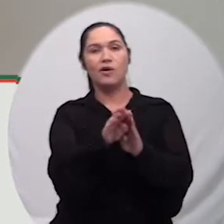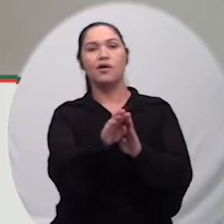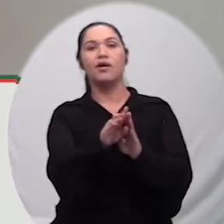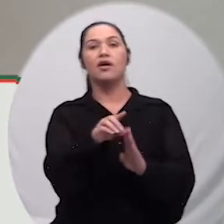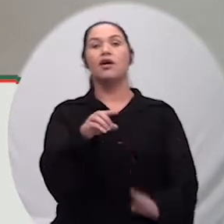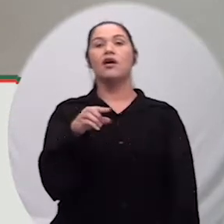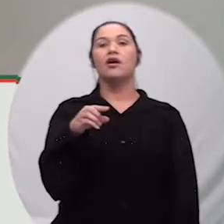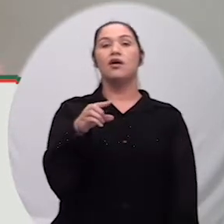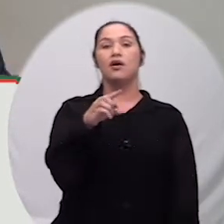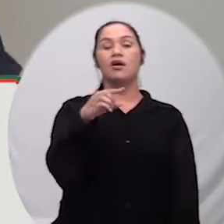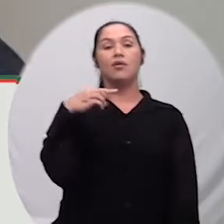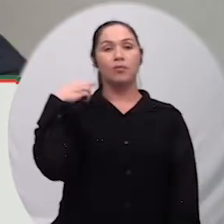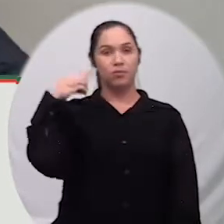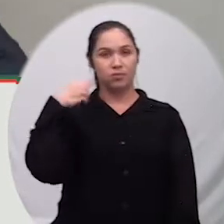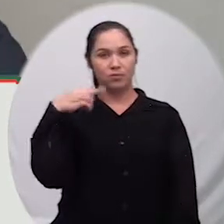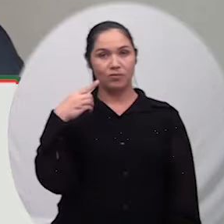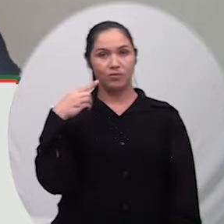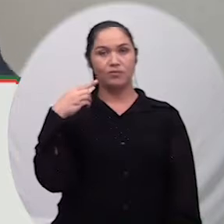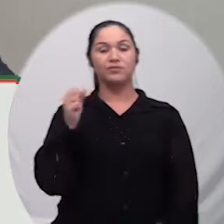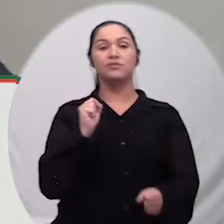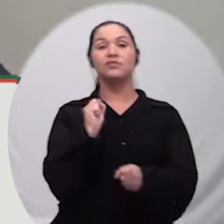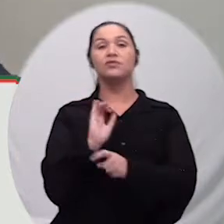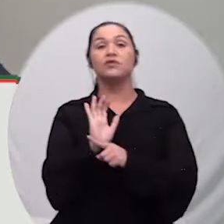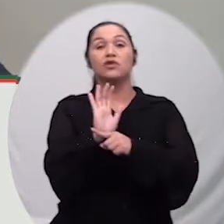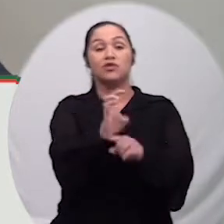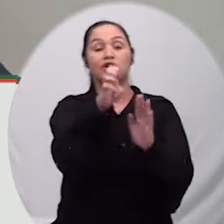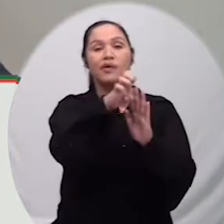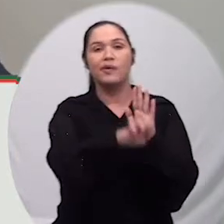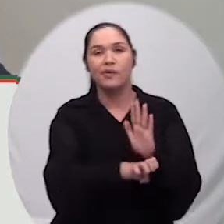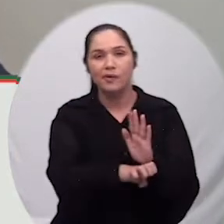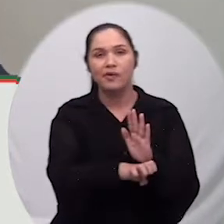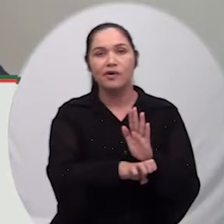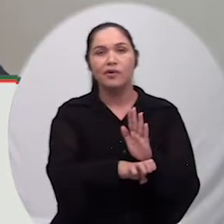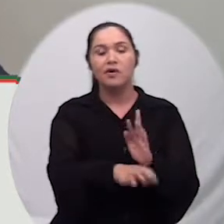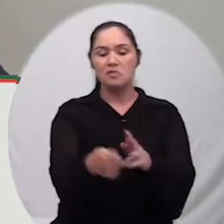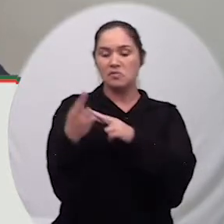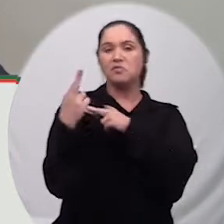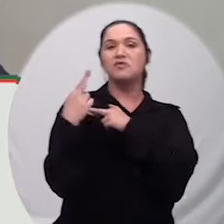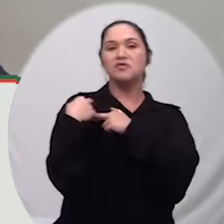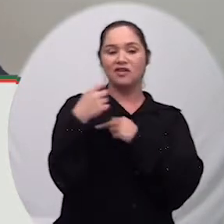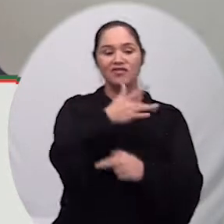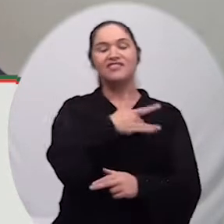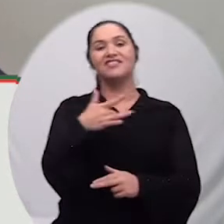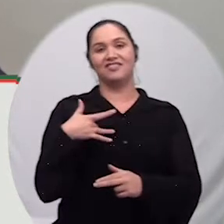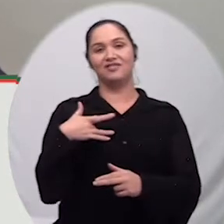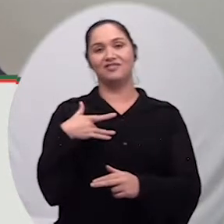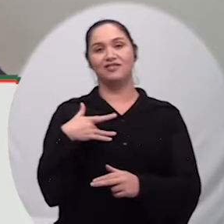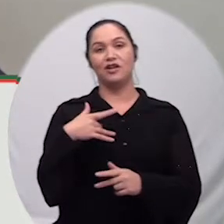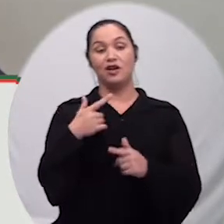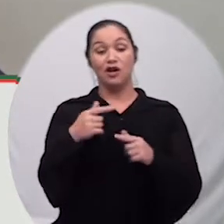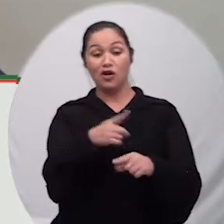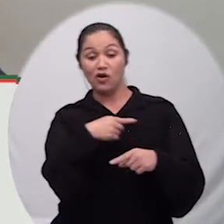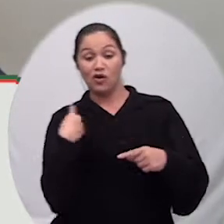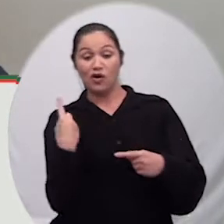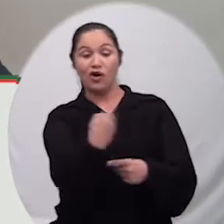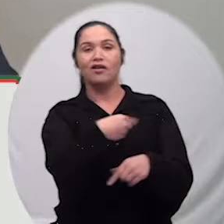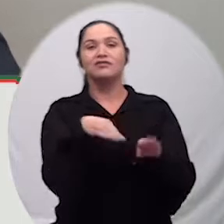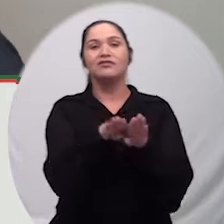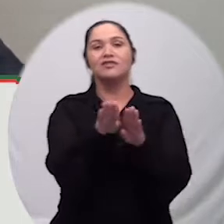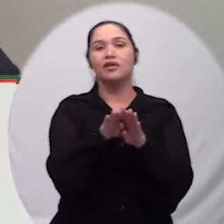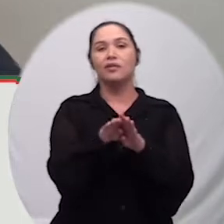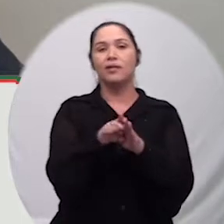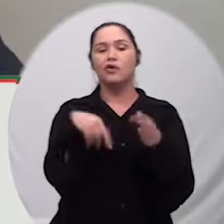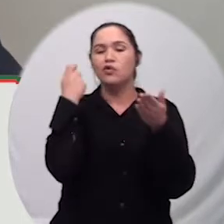contribuíram com emendas, a cada um de nós que sempre lutamos, a população sempre teve acreditando, sempre acreditou,